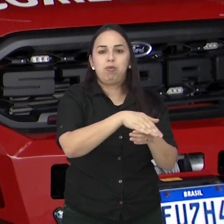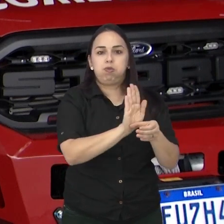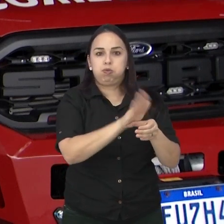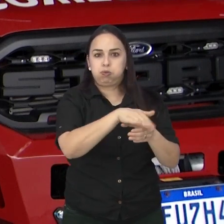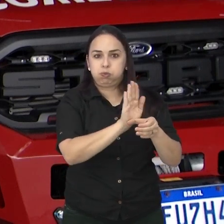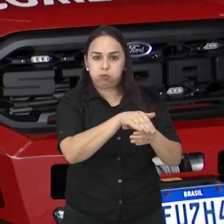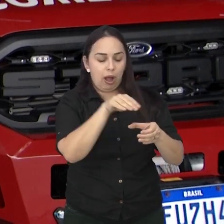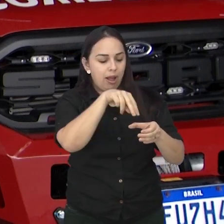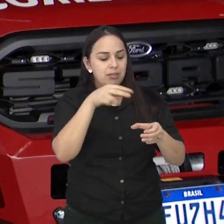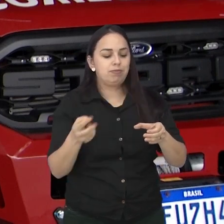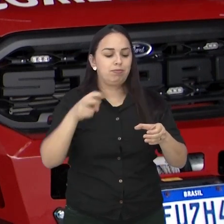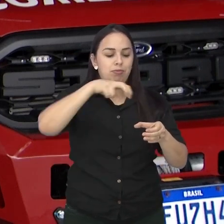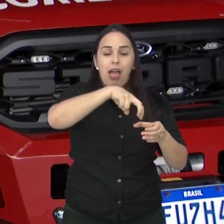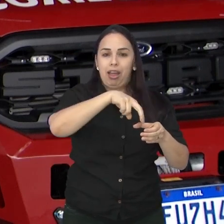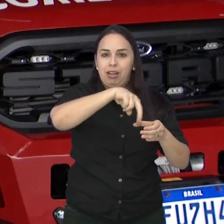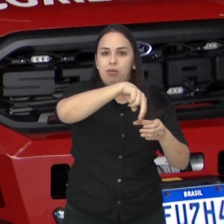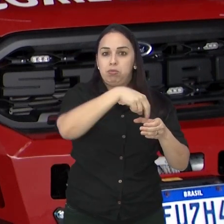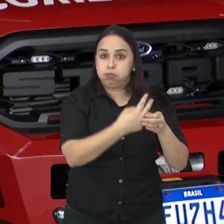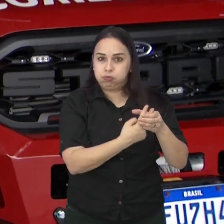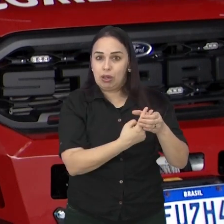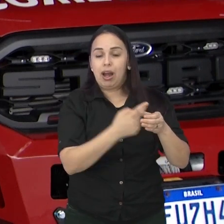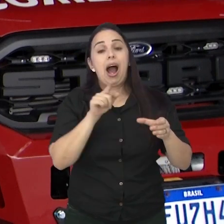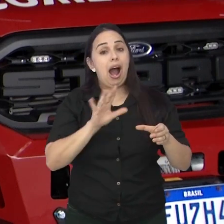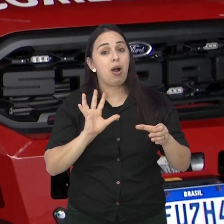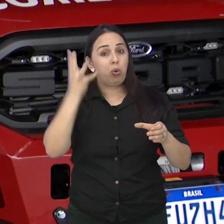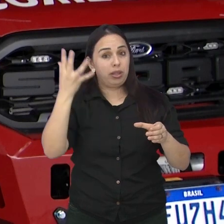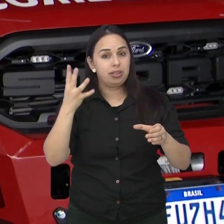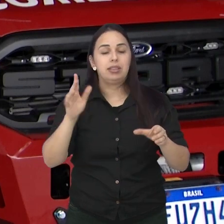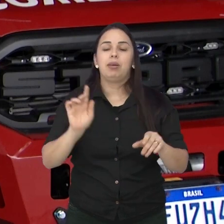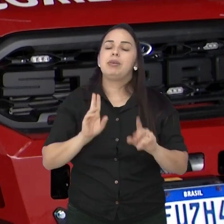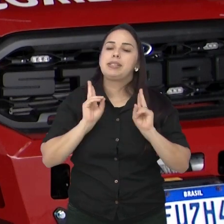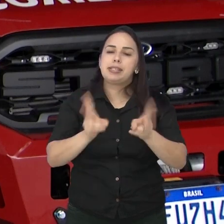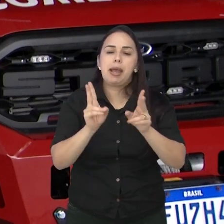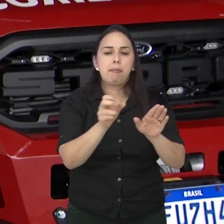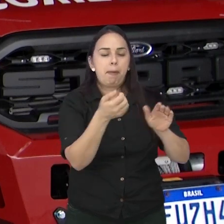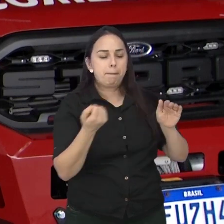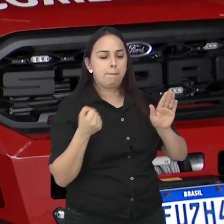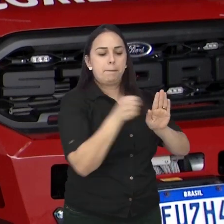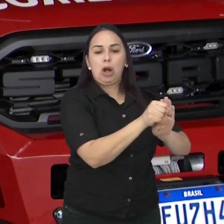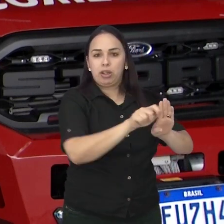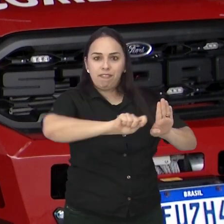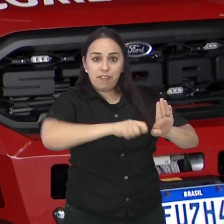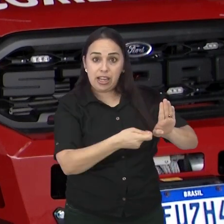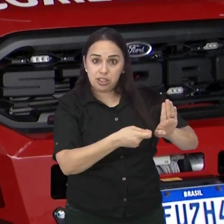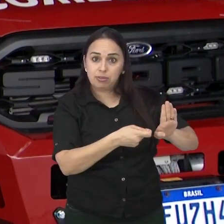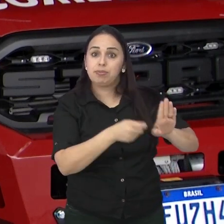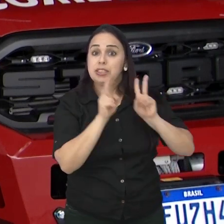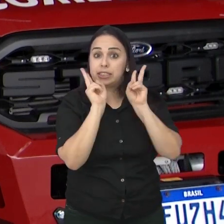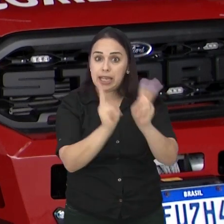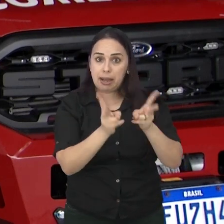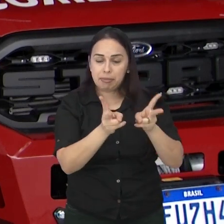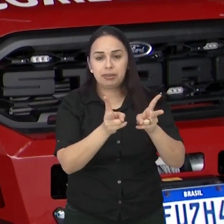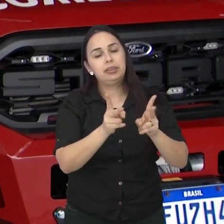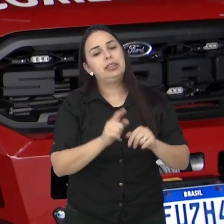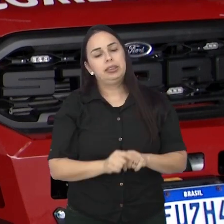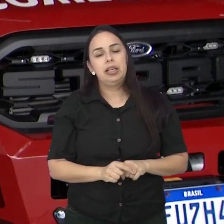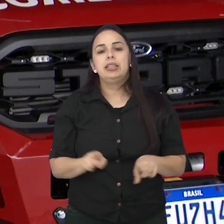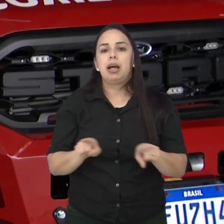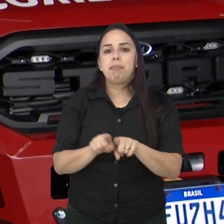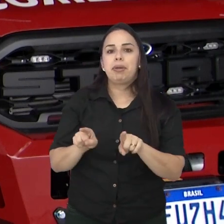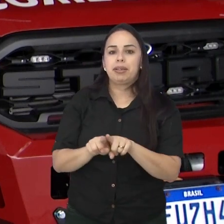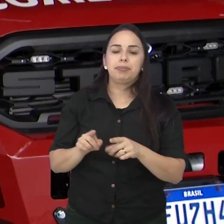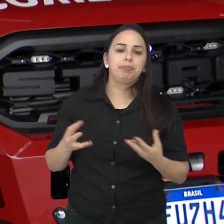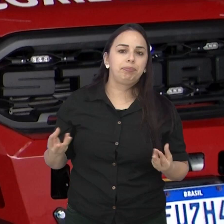né? Principalmente de crianças menores até 1 ano de idade. Então, as portas sempre fechadas para esses ambientes. A gente tem